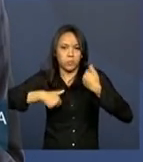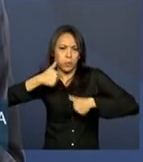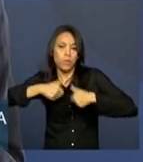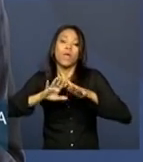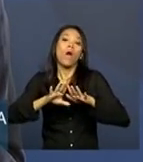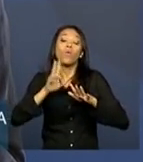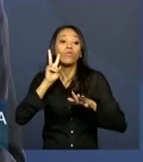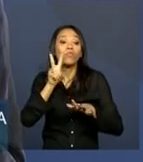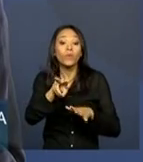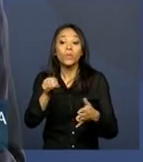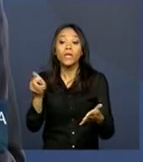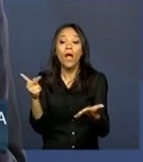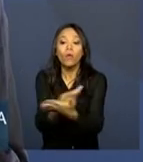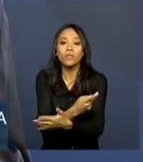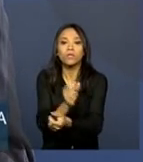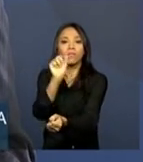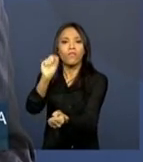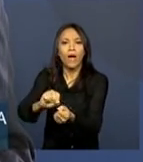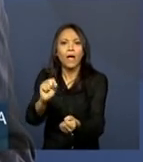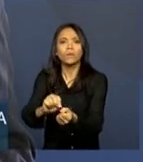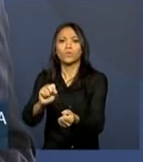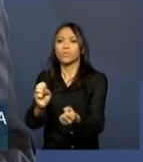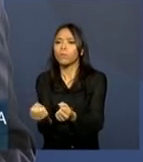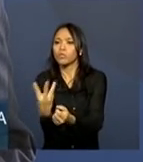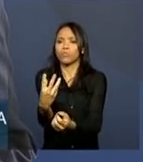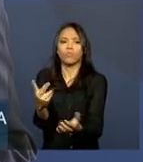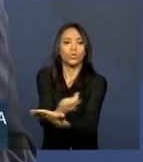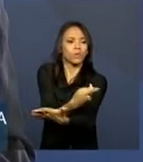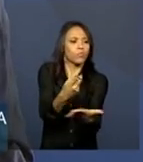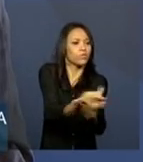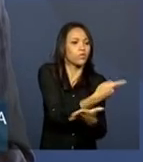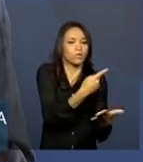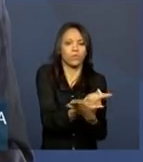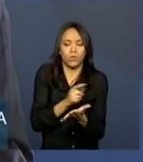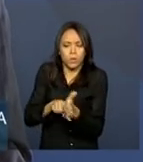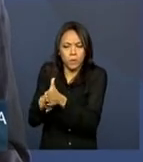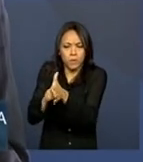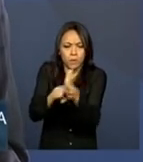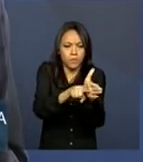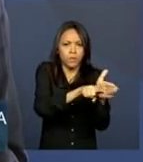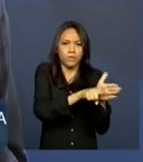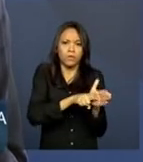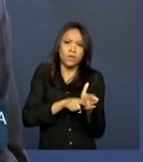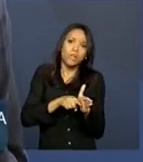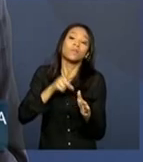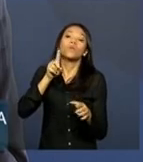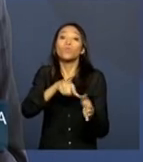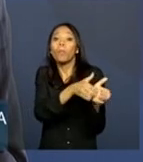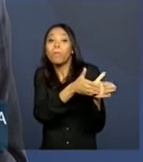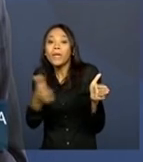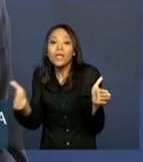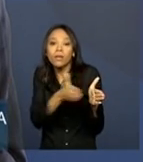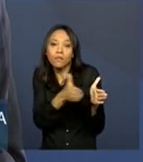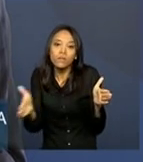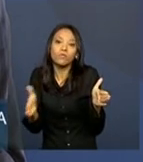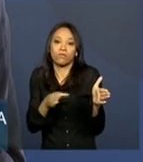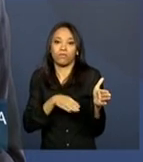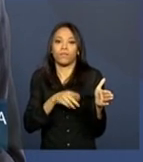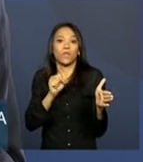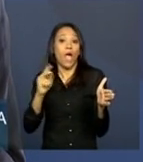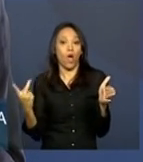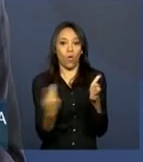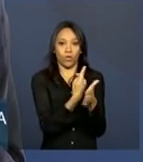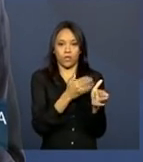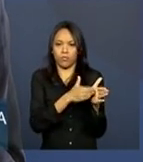na descrição circunstanciada dos fatos ocorridos no período investigado com especial atenção evidentemente para o regime